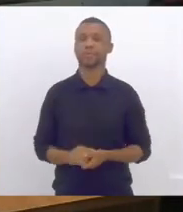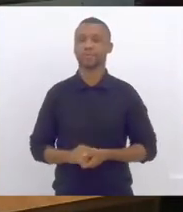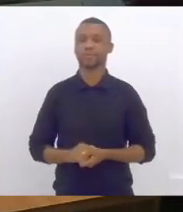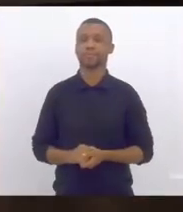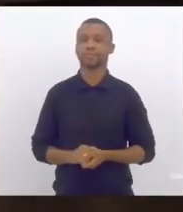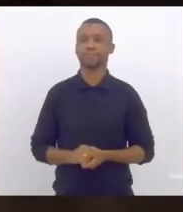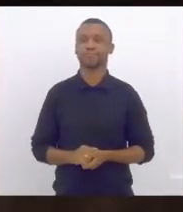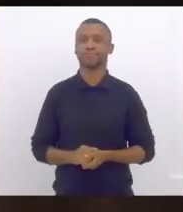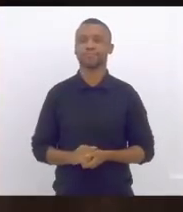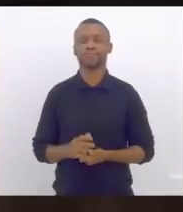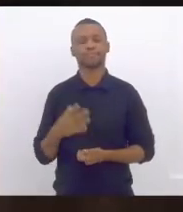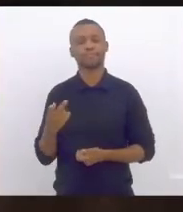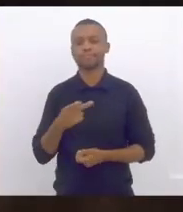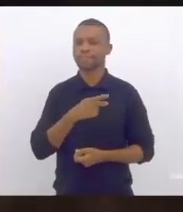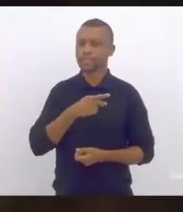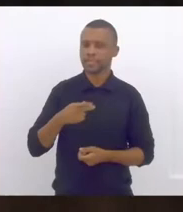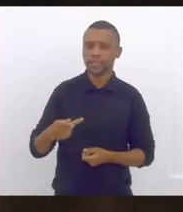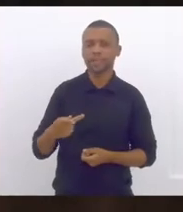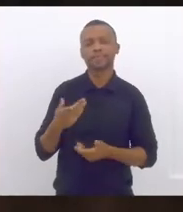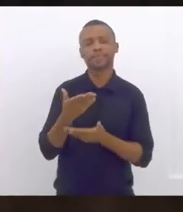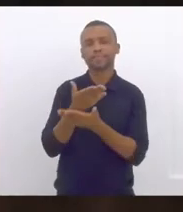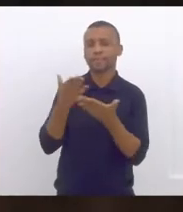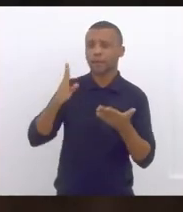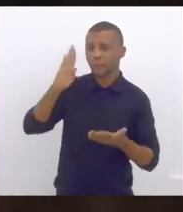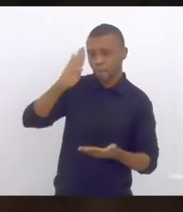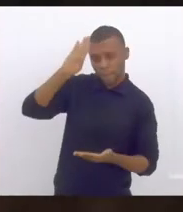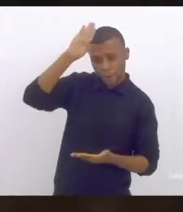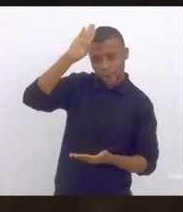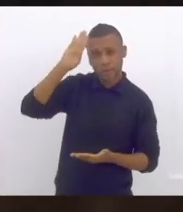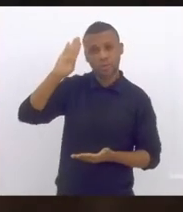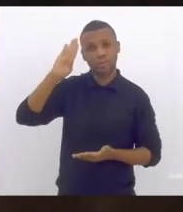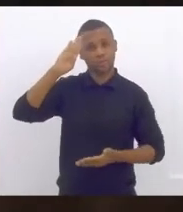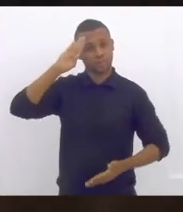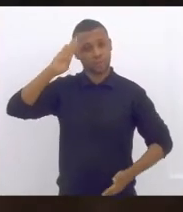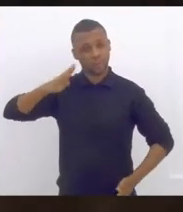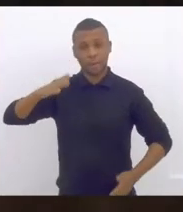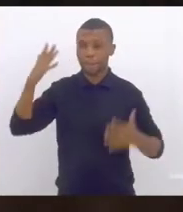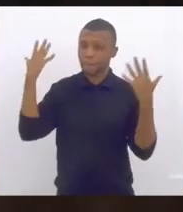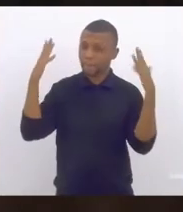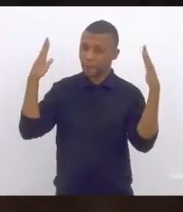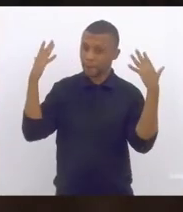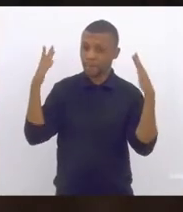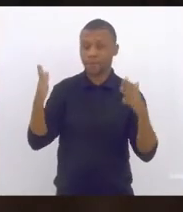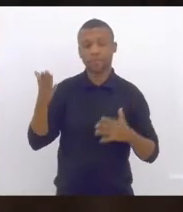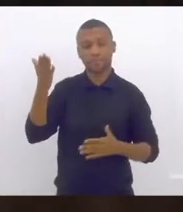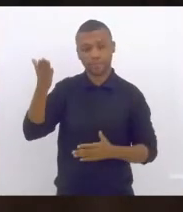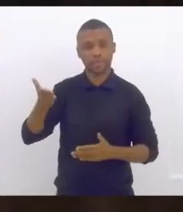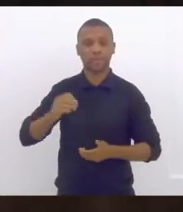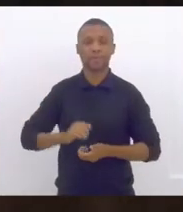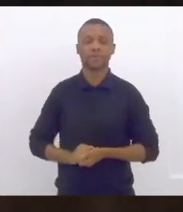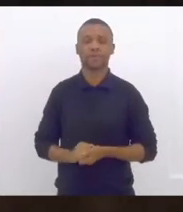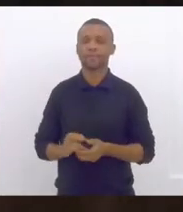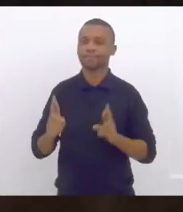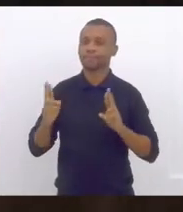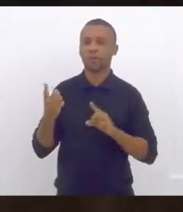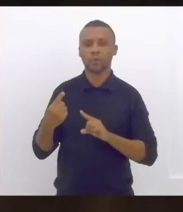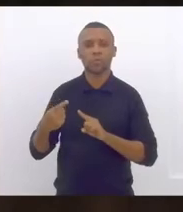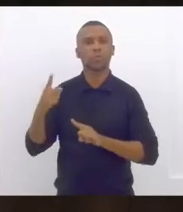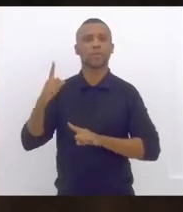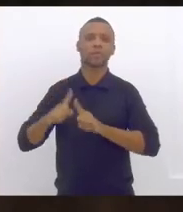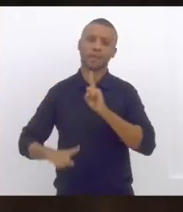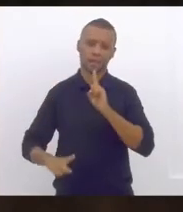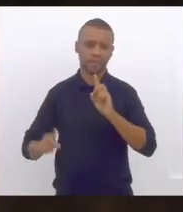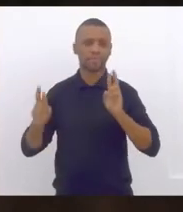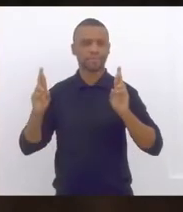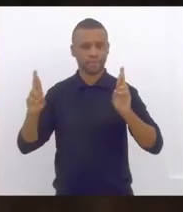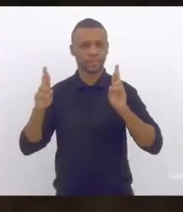Senhor presidente, senhores e senhoras bombeiros militares, parabéns para vocês. Sucesso não poderia ser